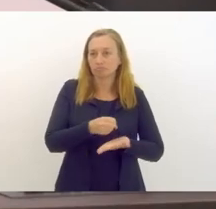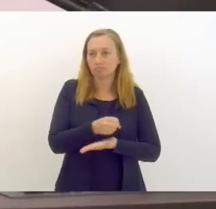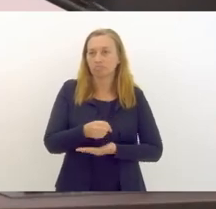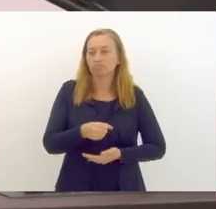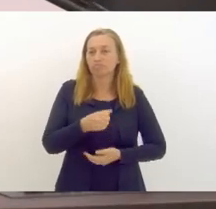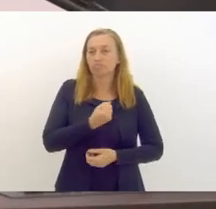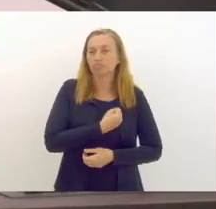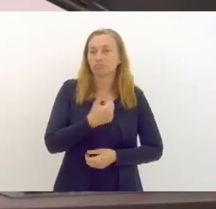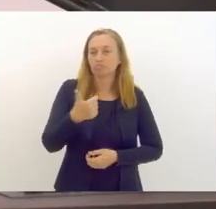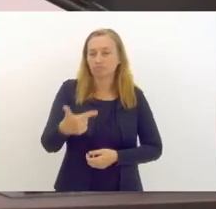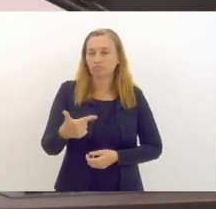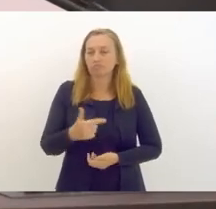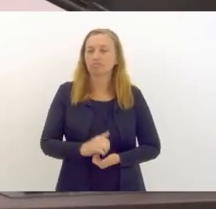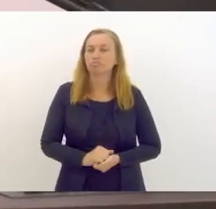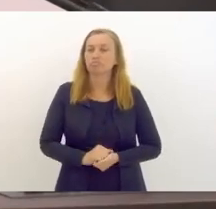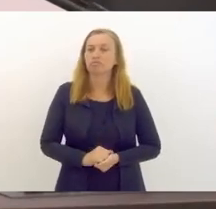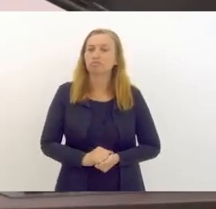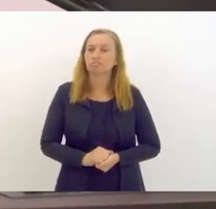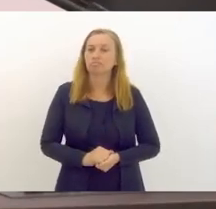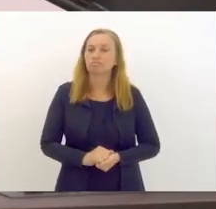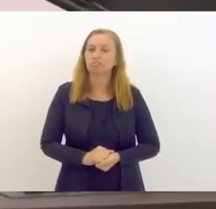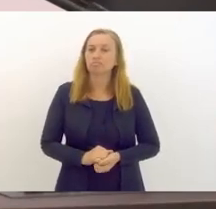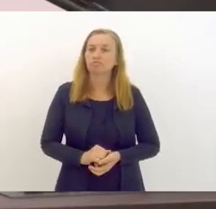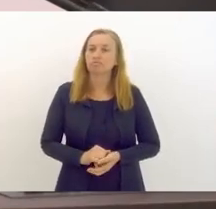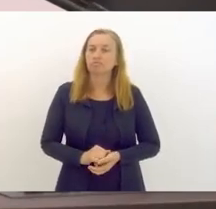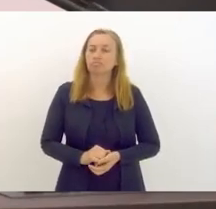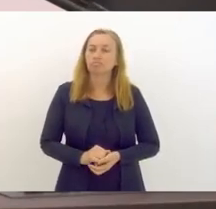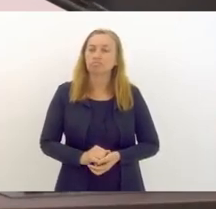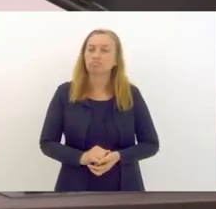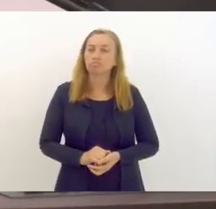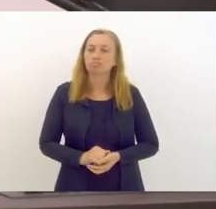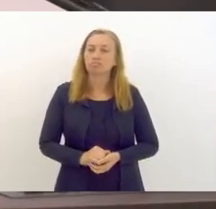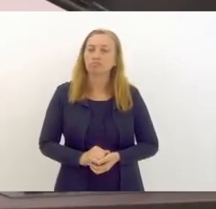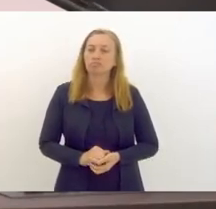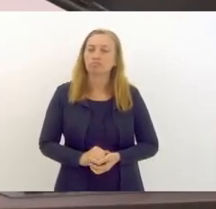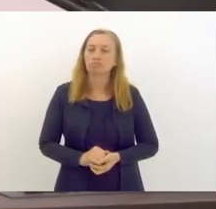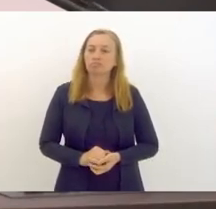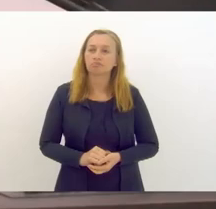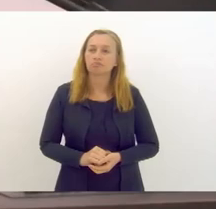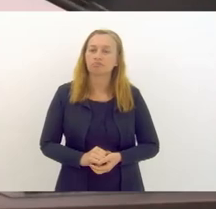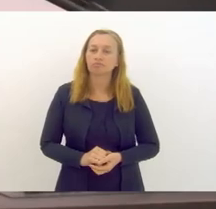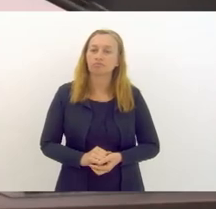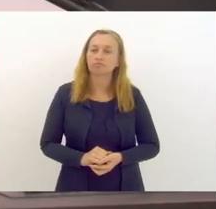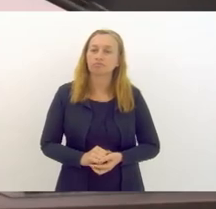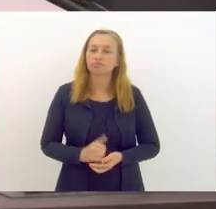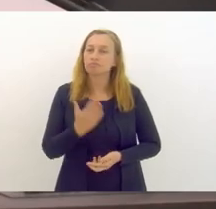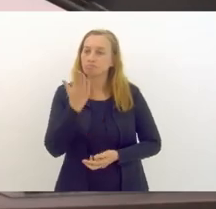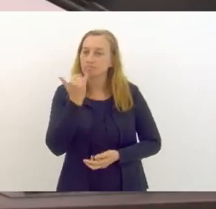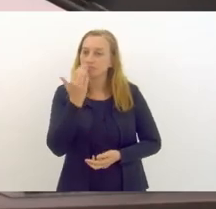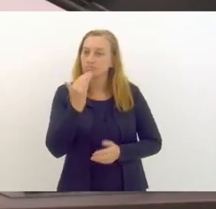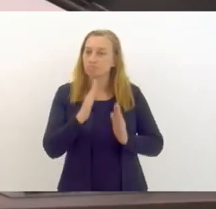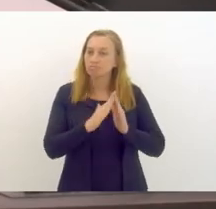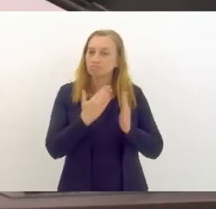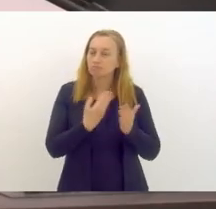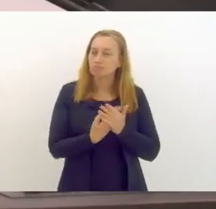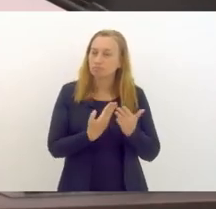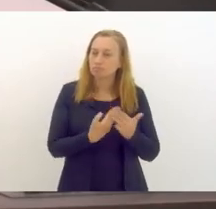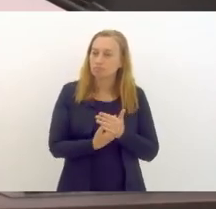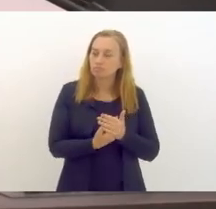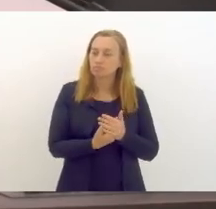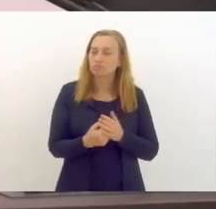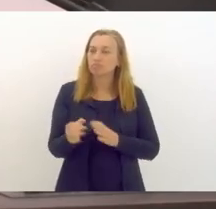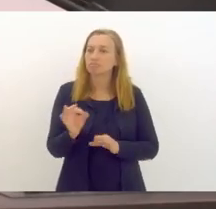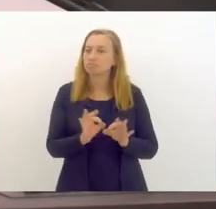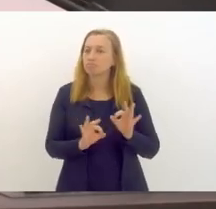número 2, ela diz que dispõe sobre esse atendimento da alimentação escolar no